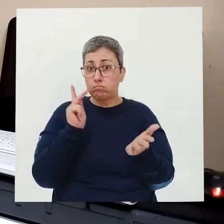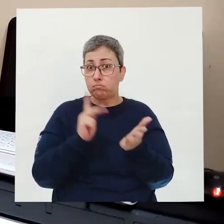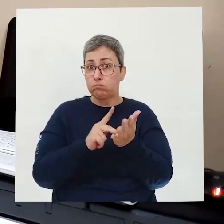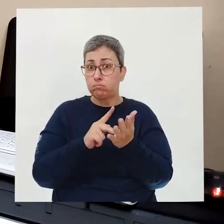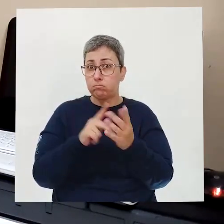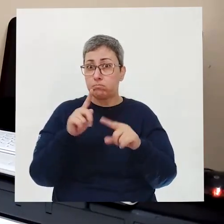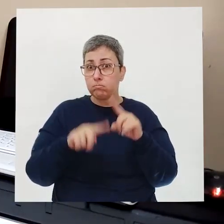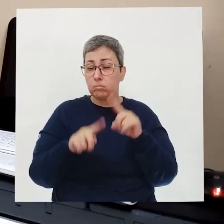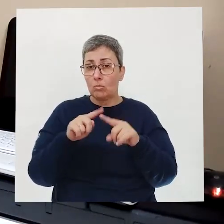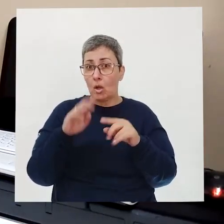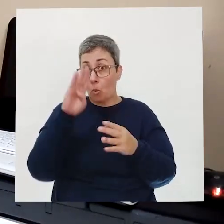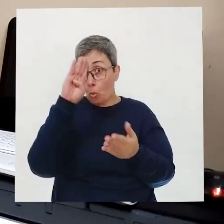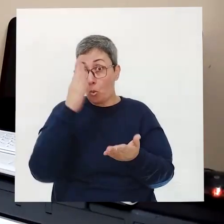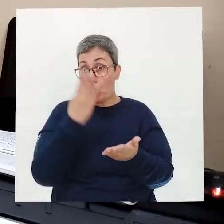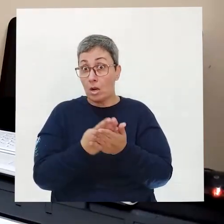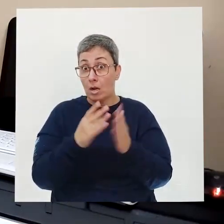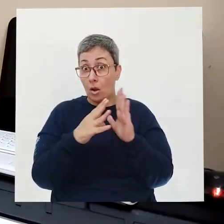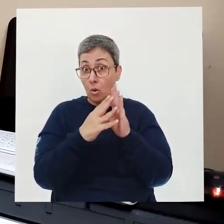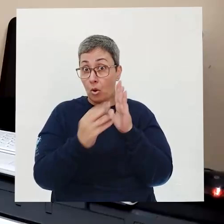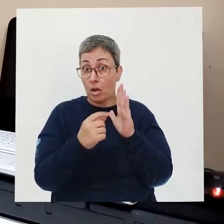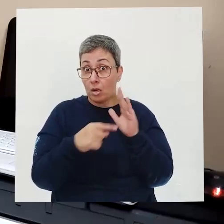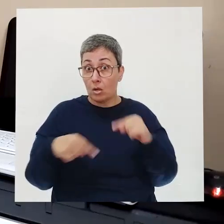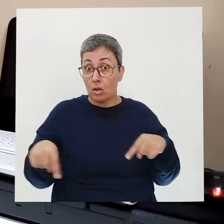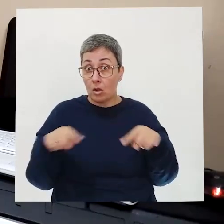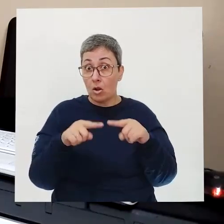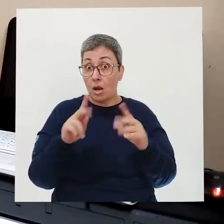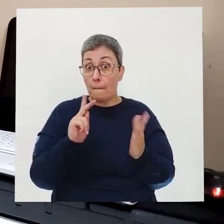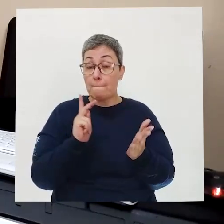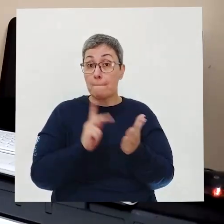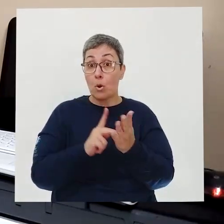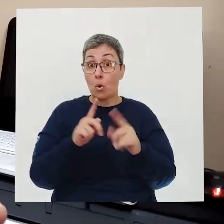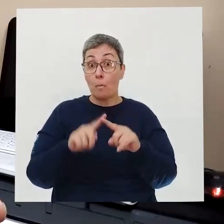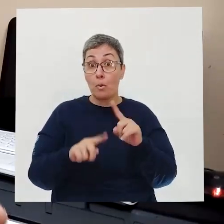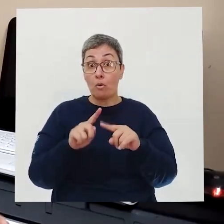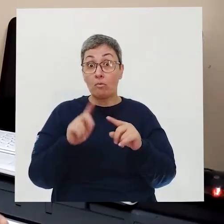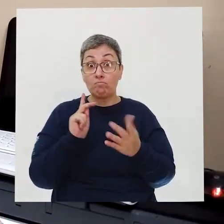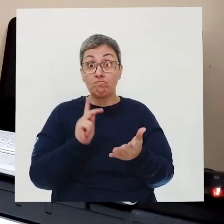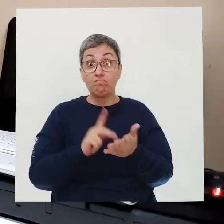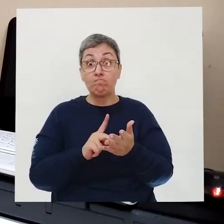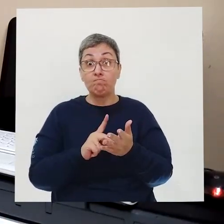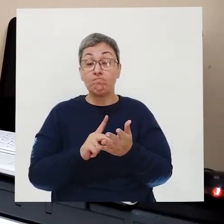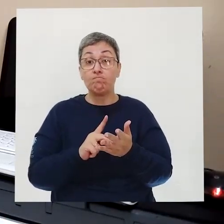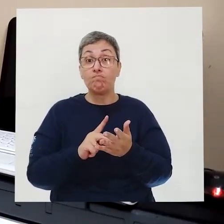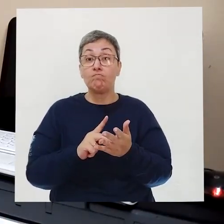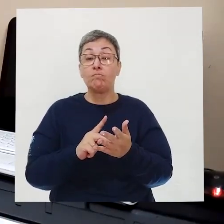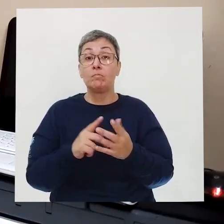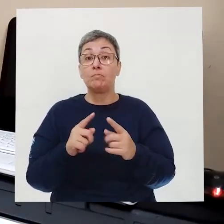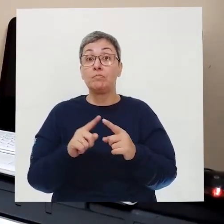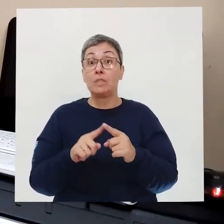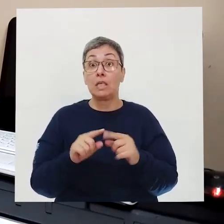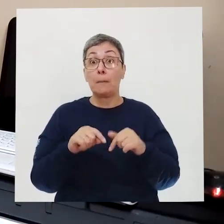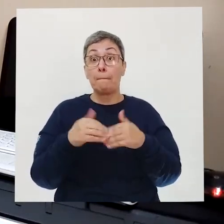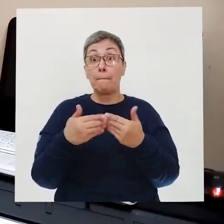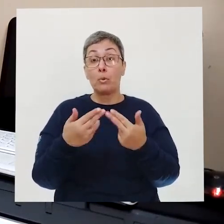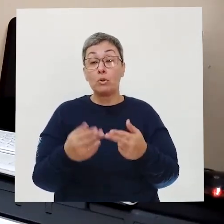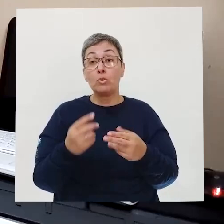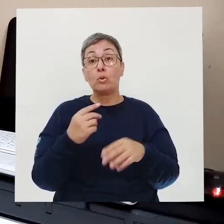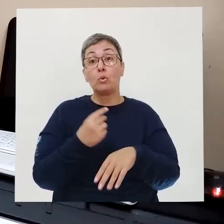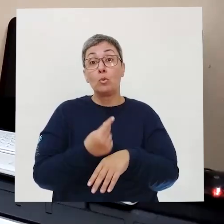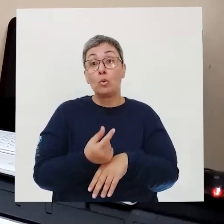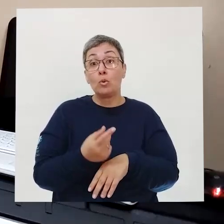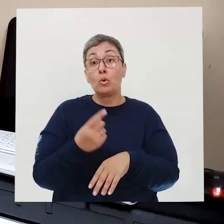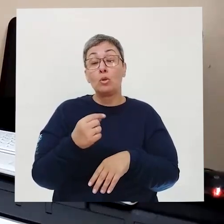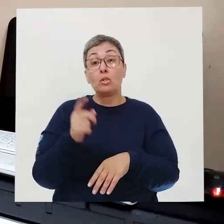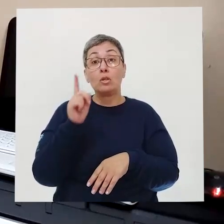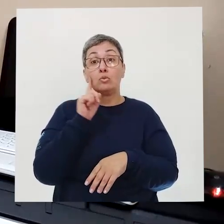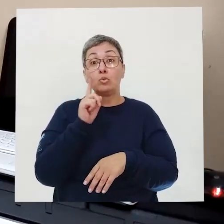reais antes, eles acreditavam que as sombras eram os próprios objetos reais, né? Assim se passavam